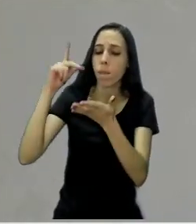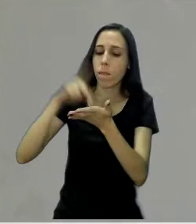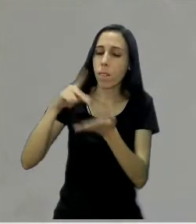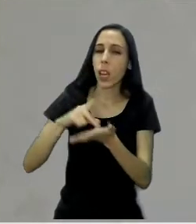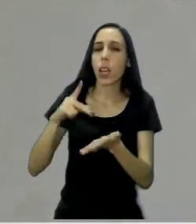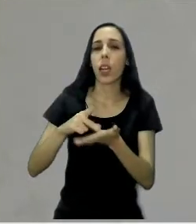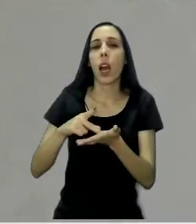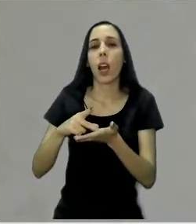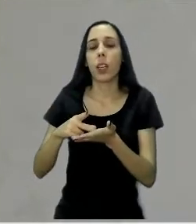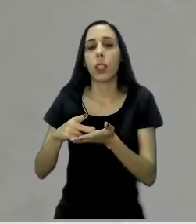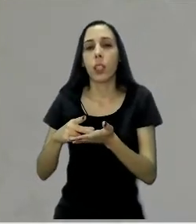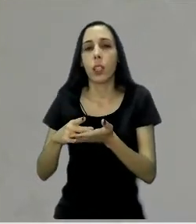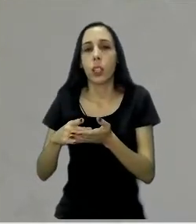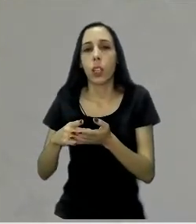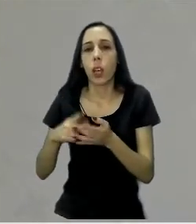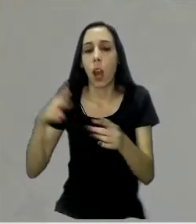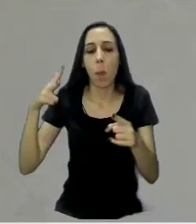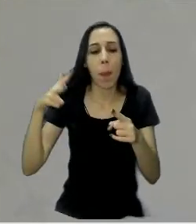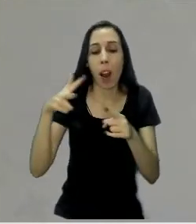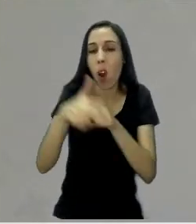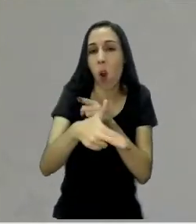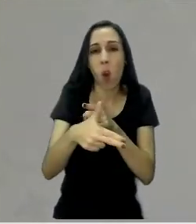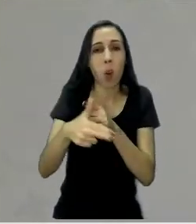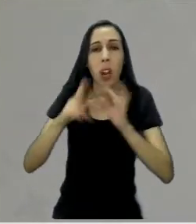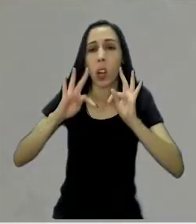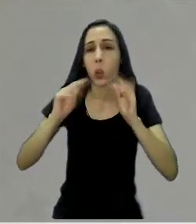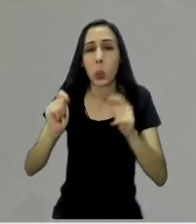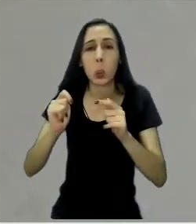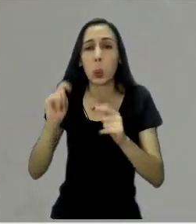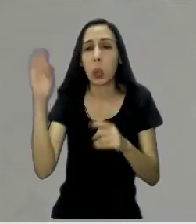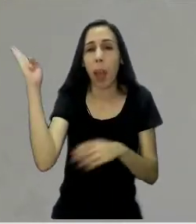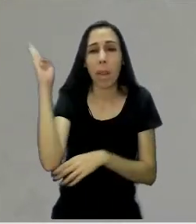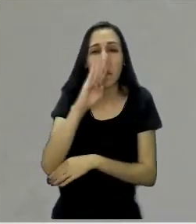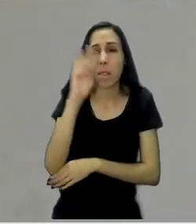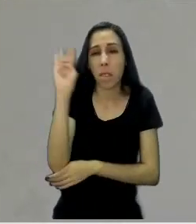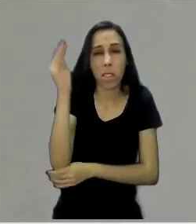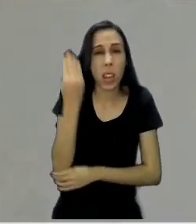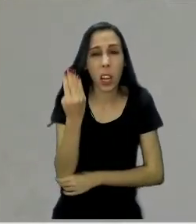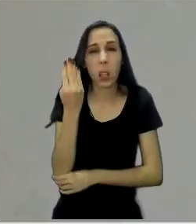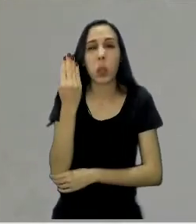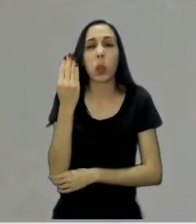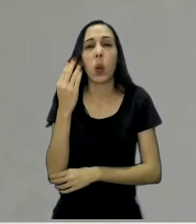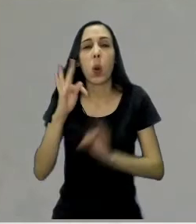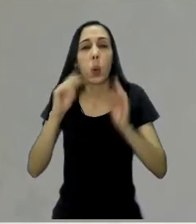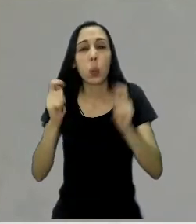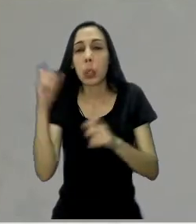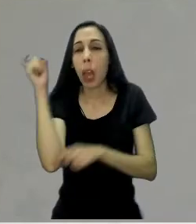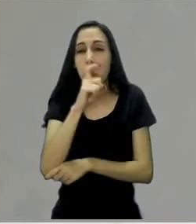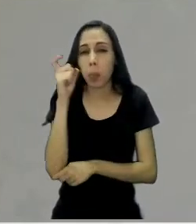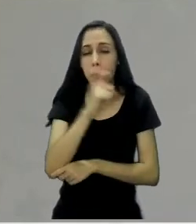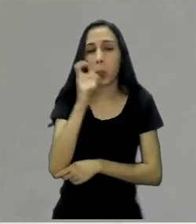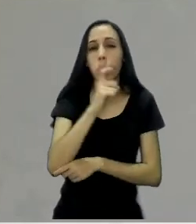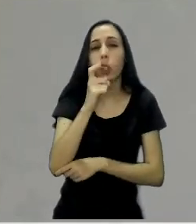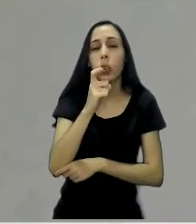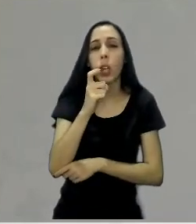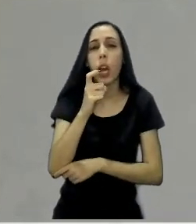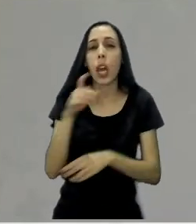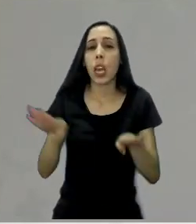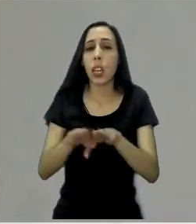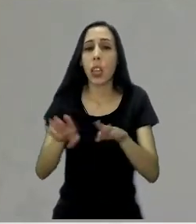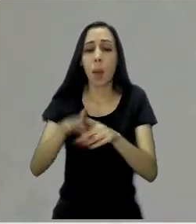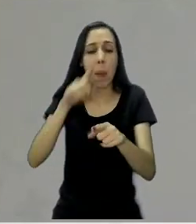uma espada para cortar tudo que é falso, tudo que é ilusório na nossa vida.